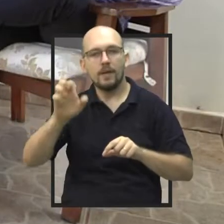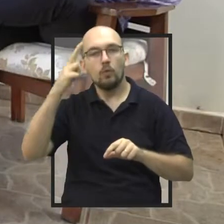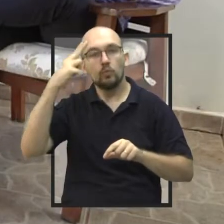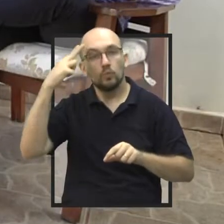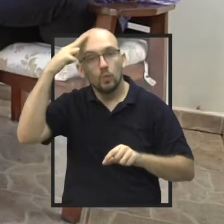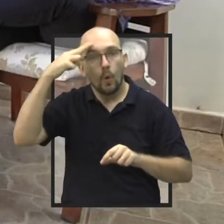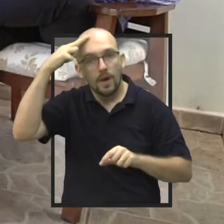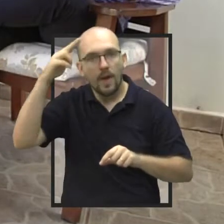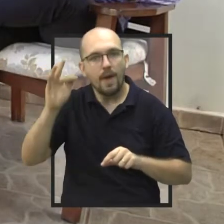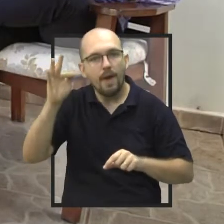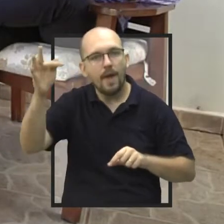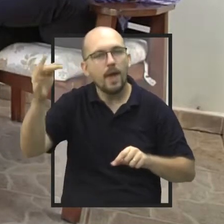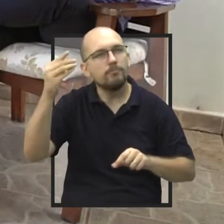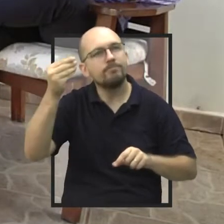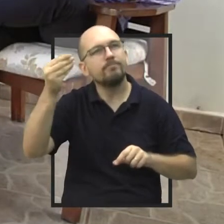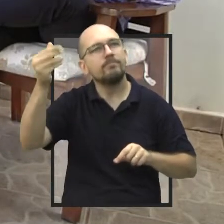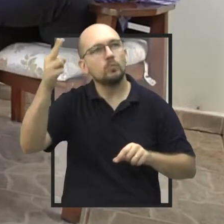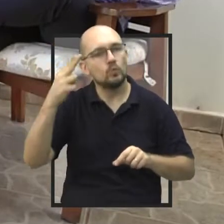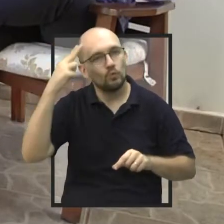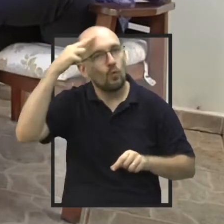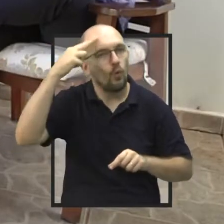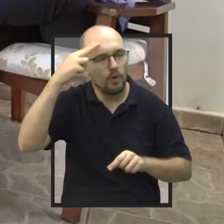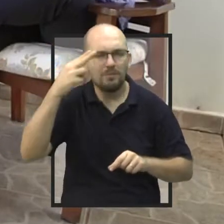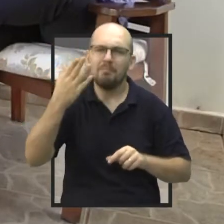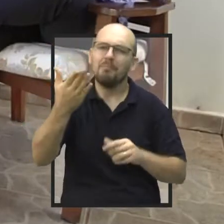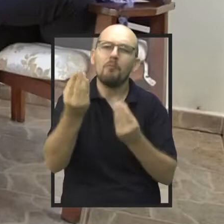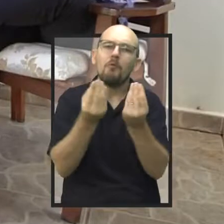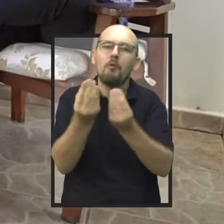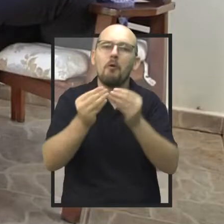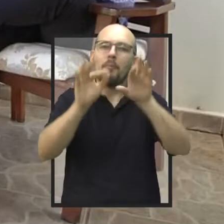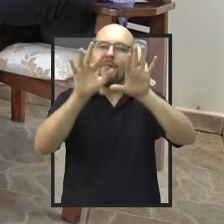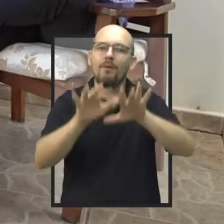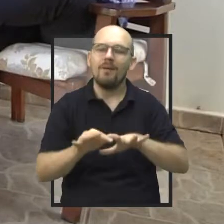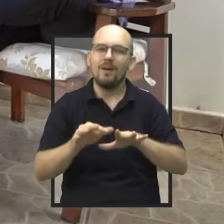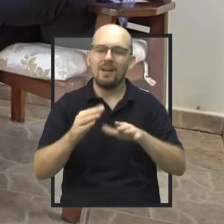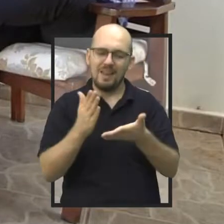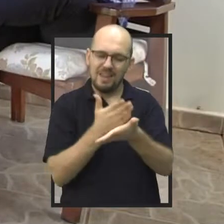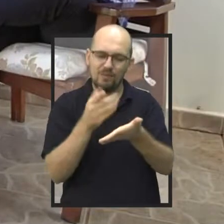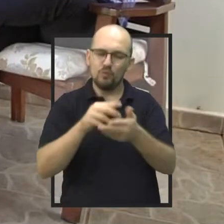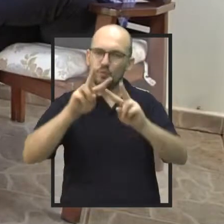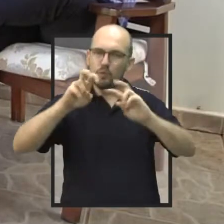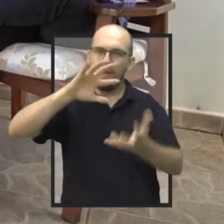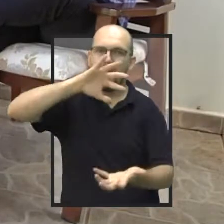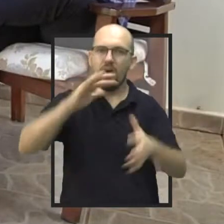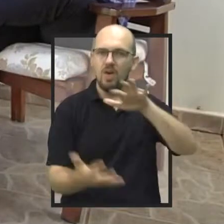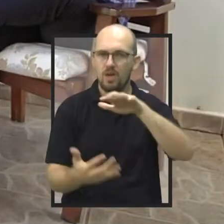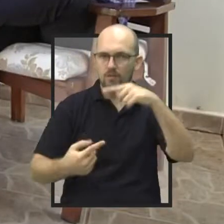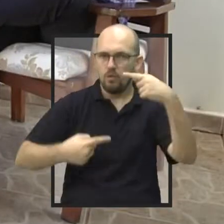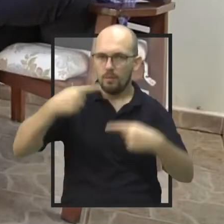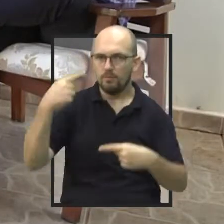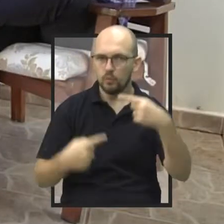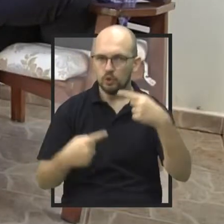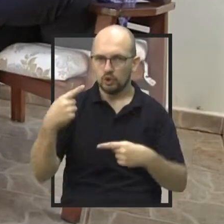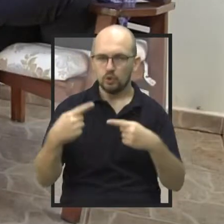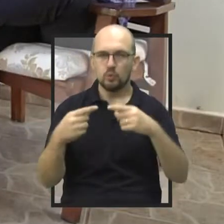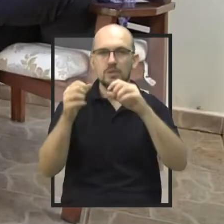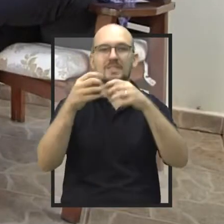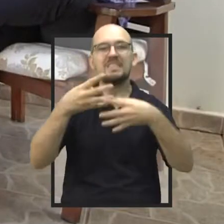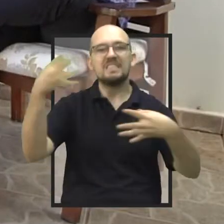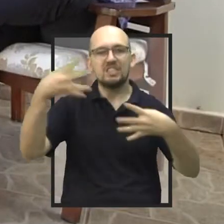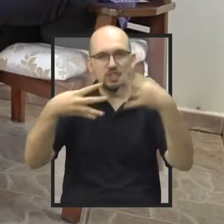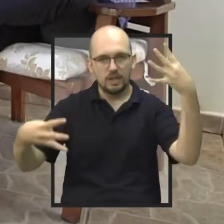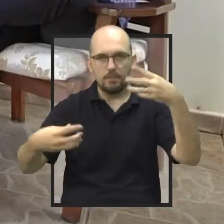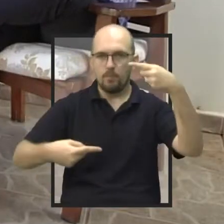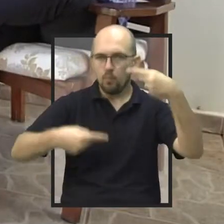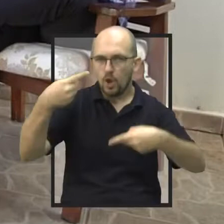livro que traz uma sugestão de reforma política, né, do nosso sistema político,